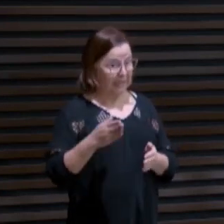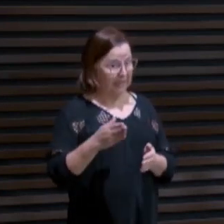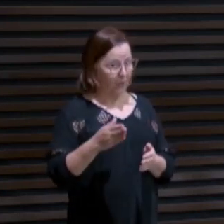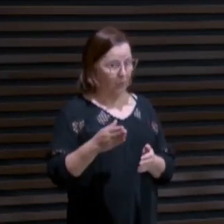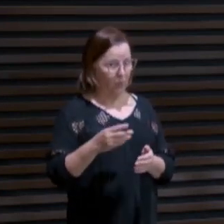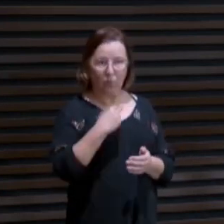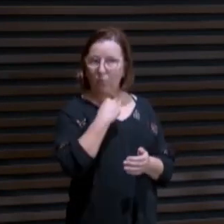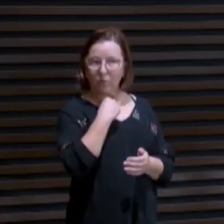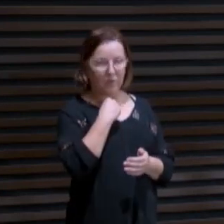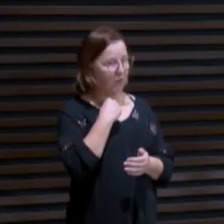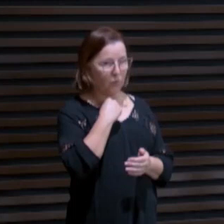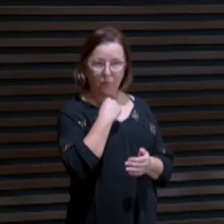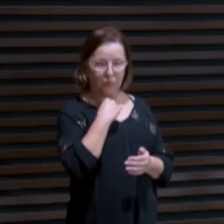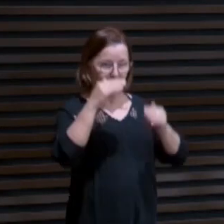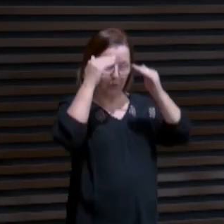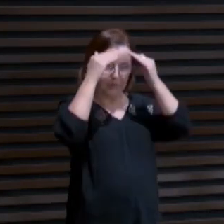obedecer a Hitler.